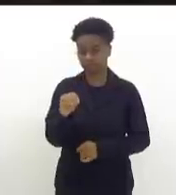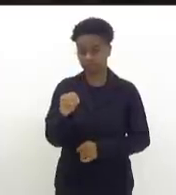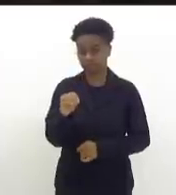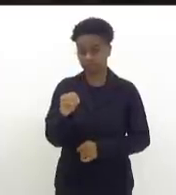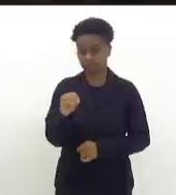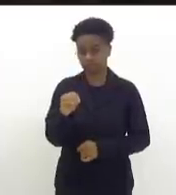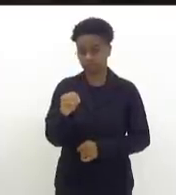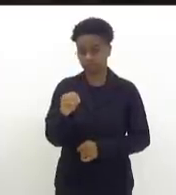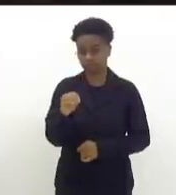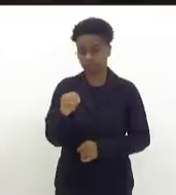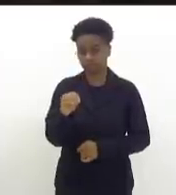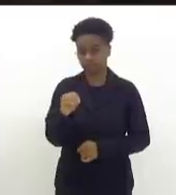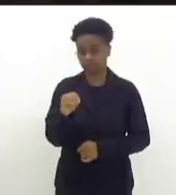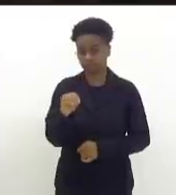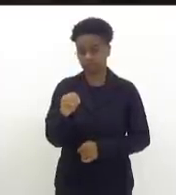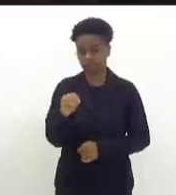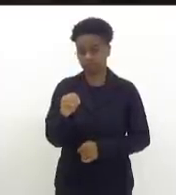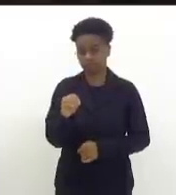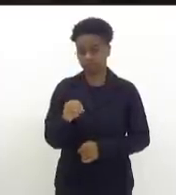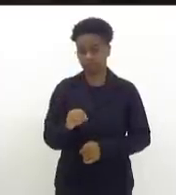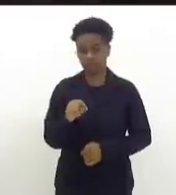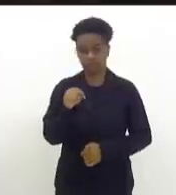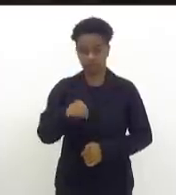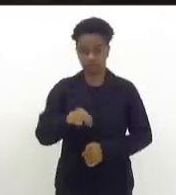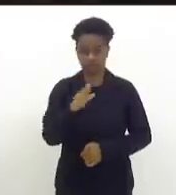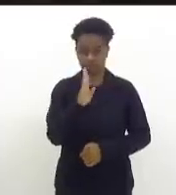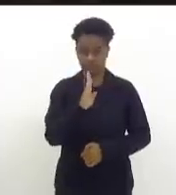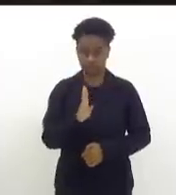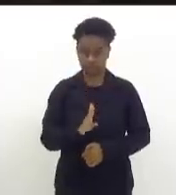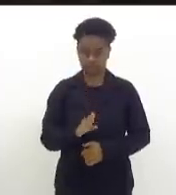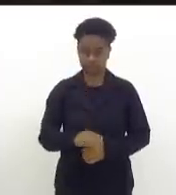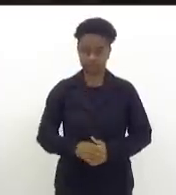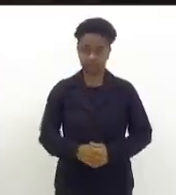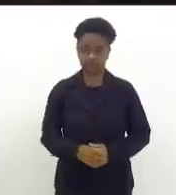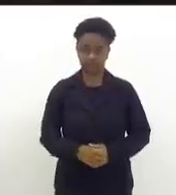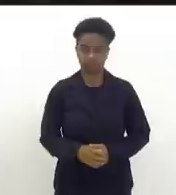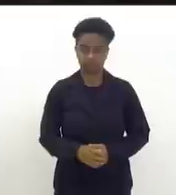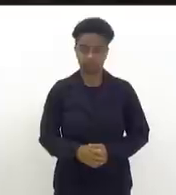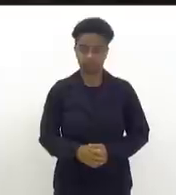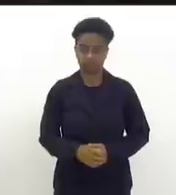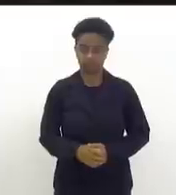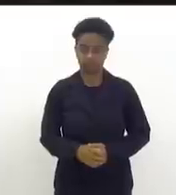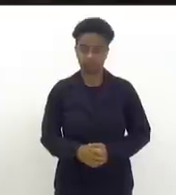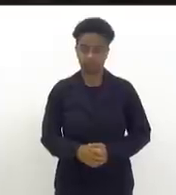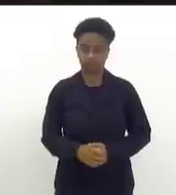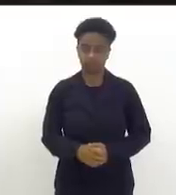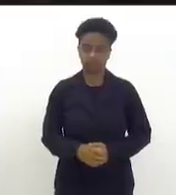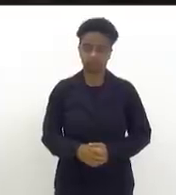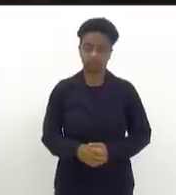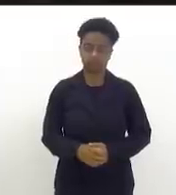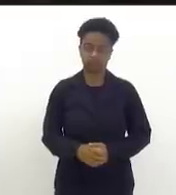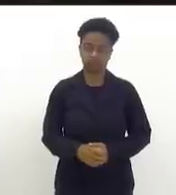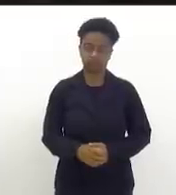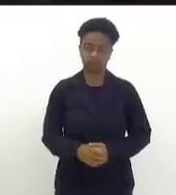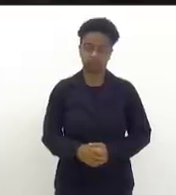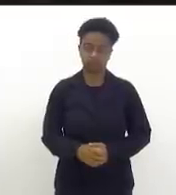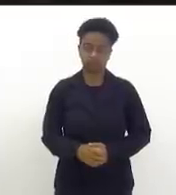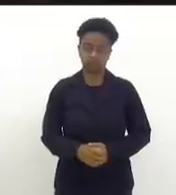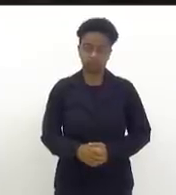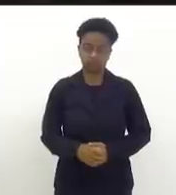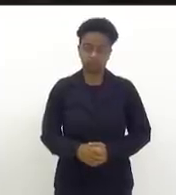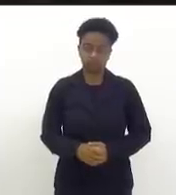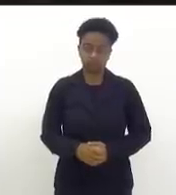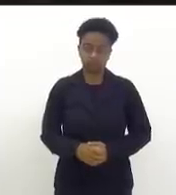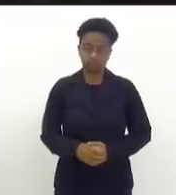em nosso país um estudo que foi feito e não poderia